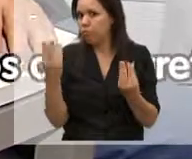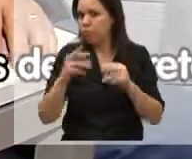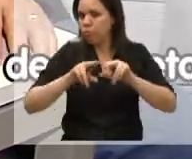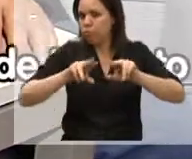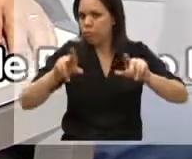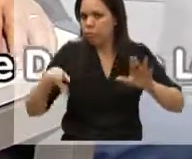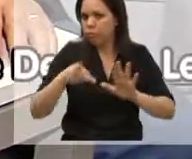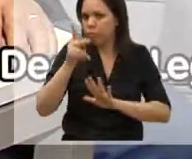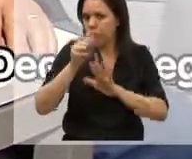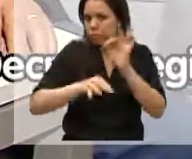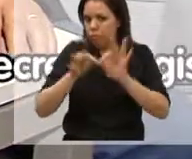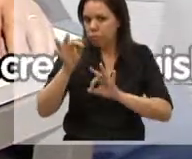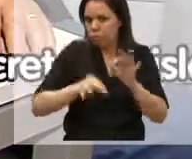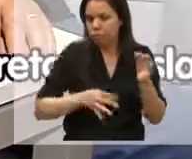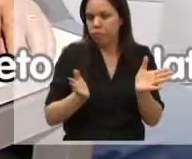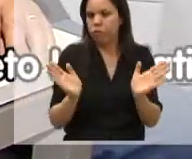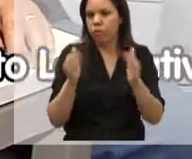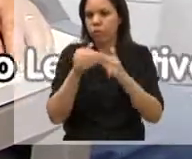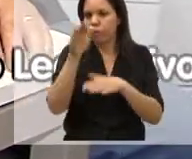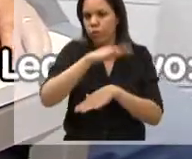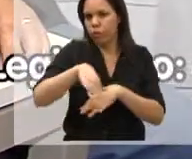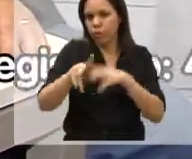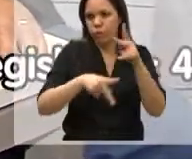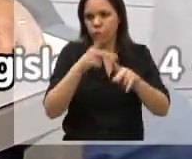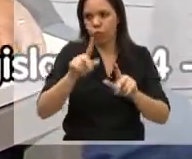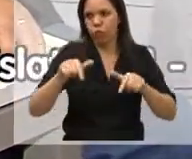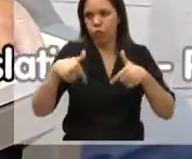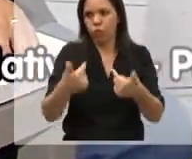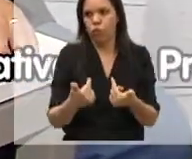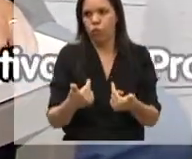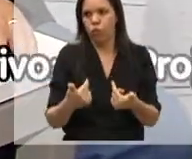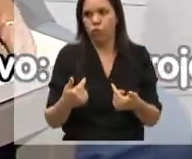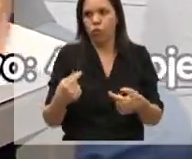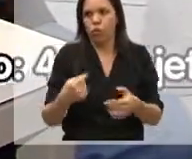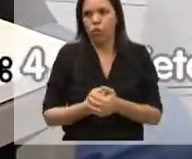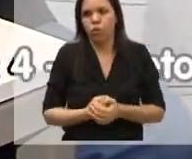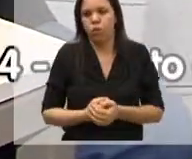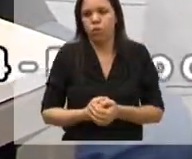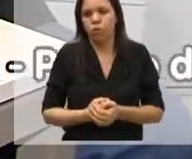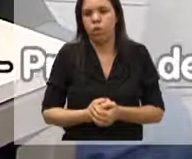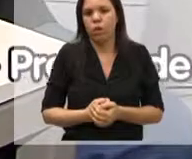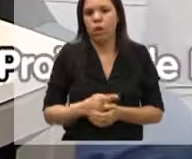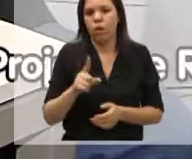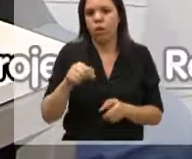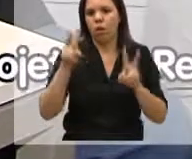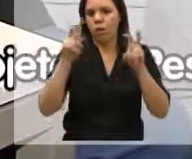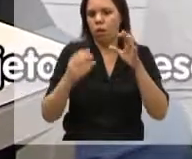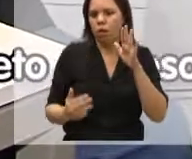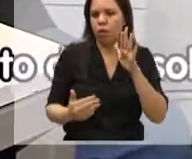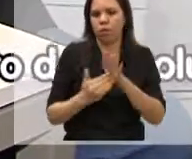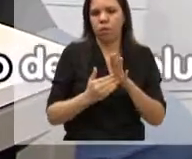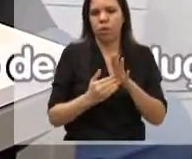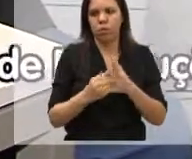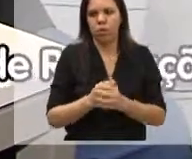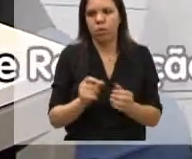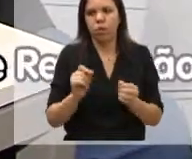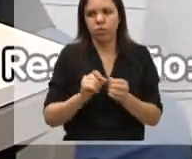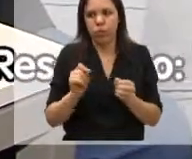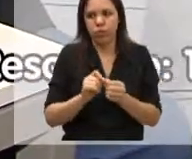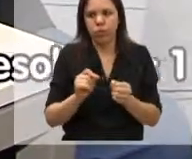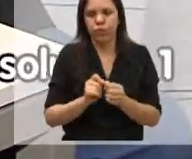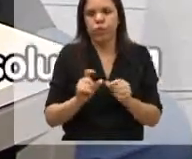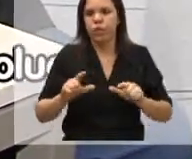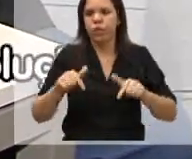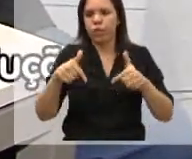os projetos voltados à população. Sim, a atuação do parlamentar, no caso, ela é bastante limitada. Nós temos que fazer a